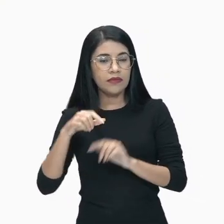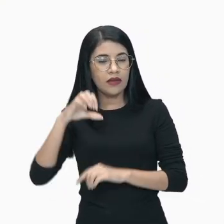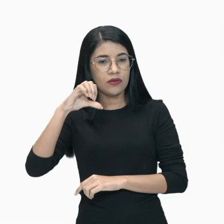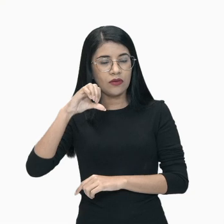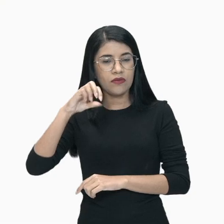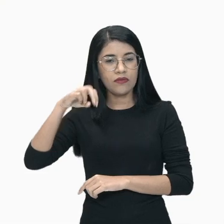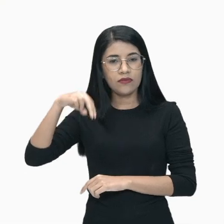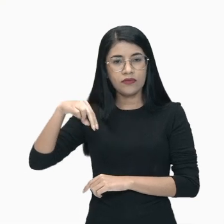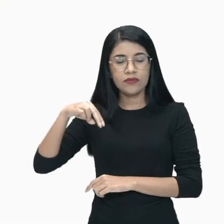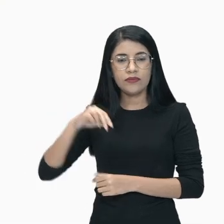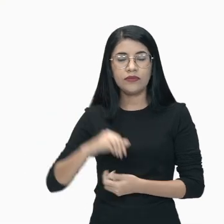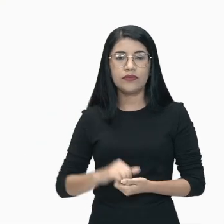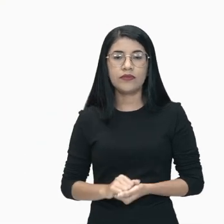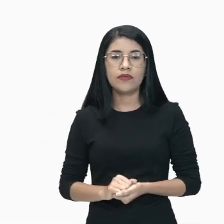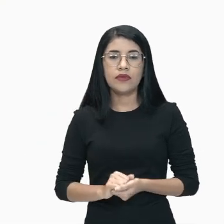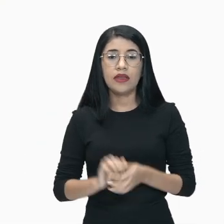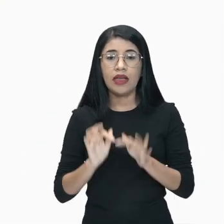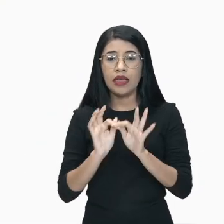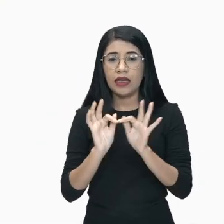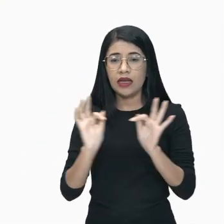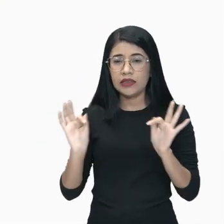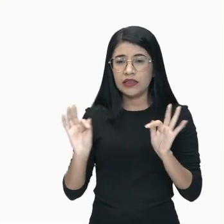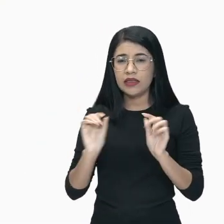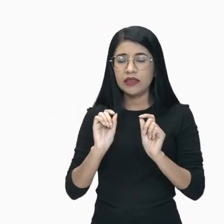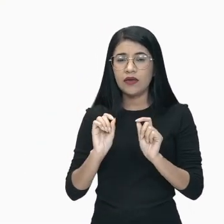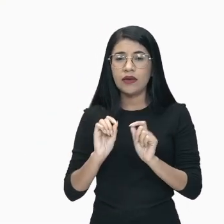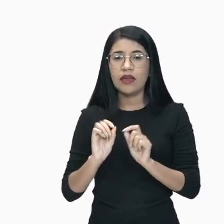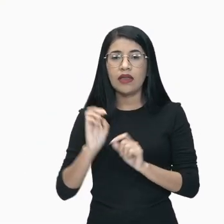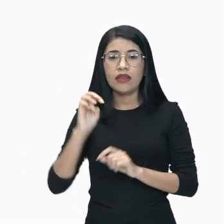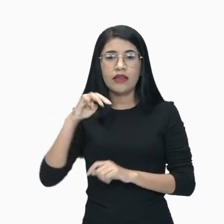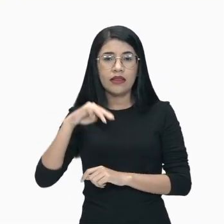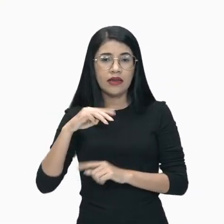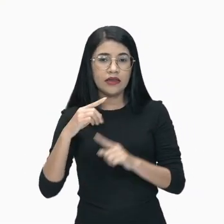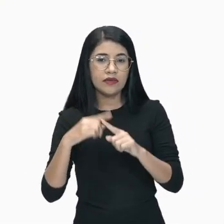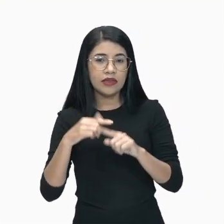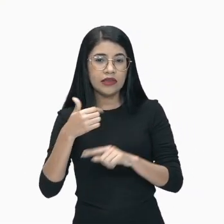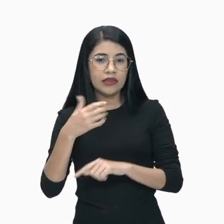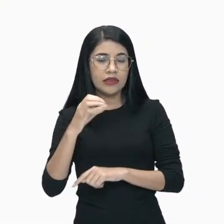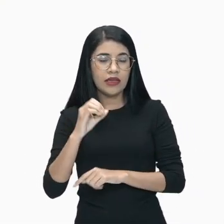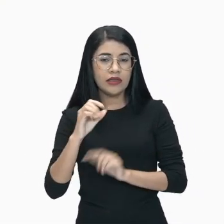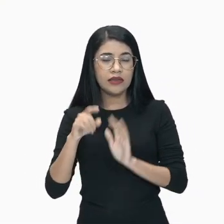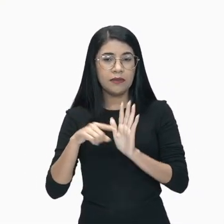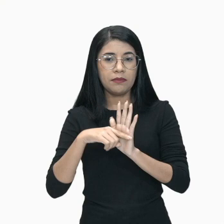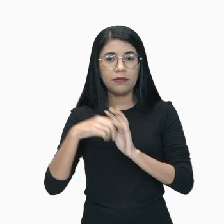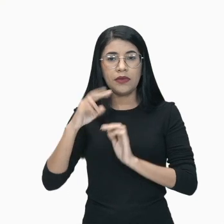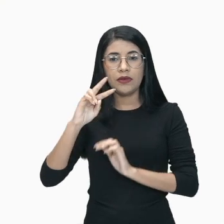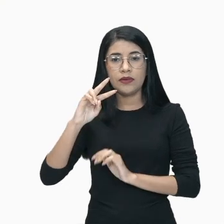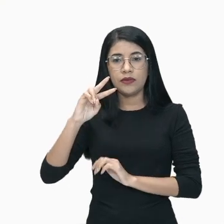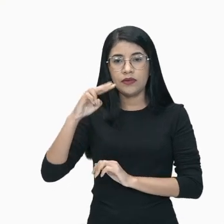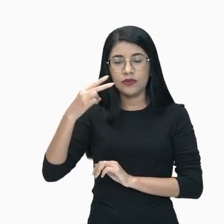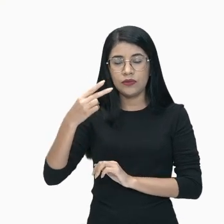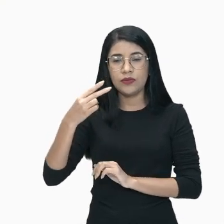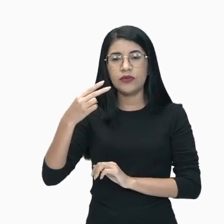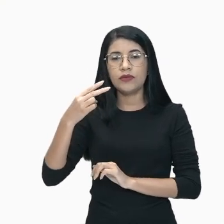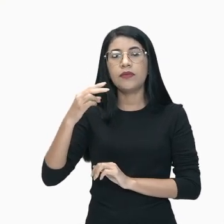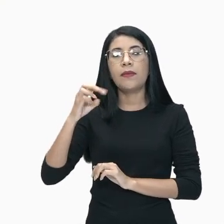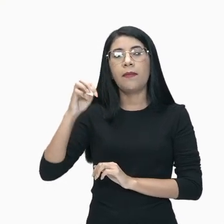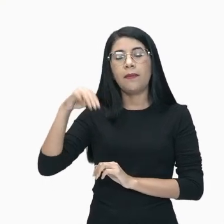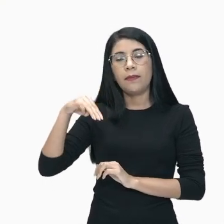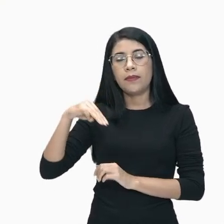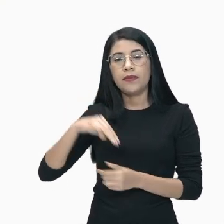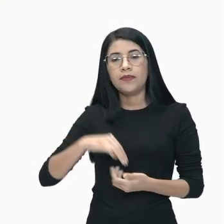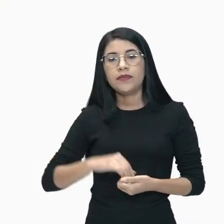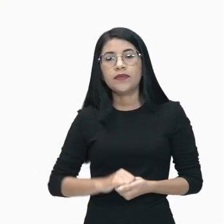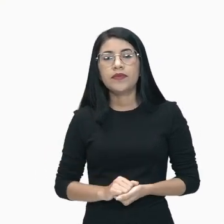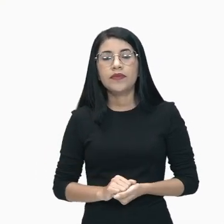Então, por uma distância de 3 vezes 10 a menos 2 metros. Então, aqui eu também tenho a nossa distância